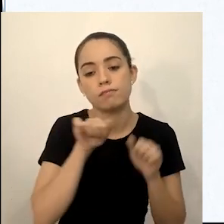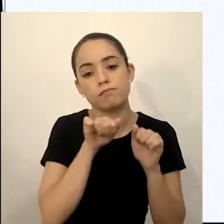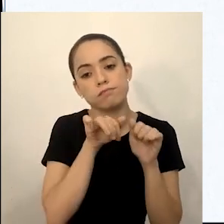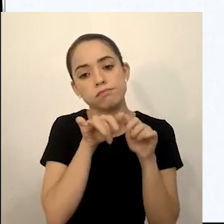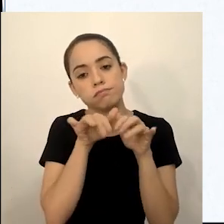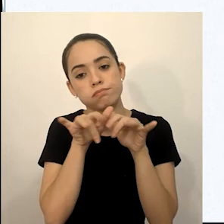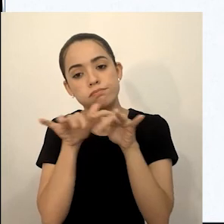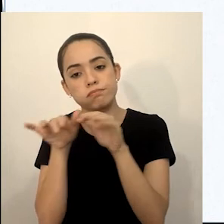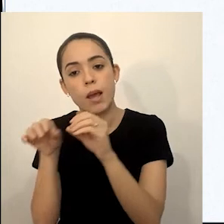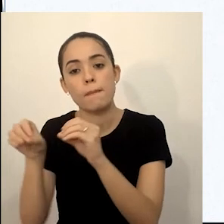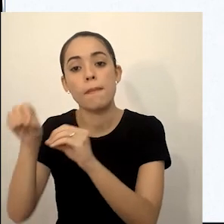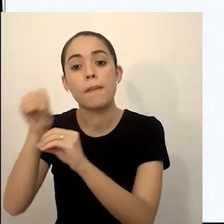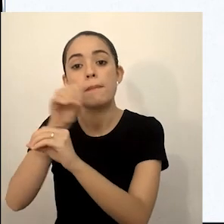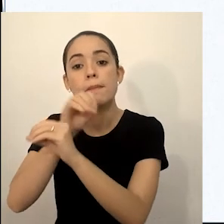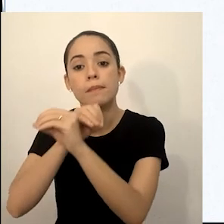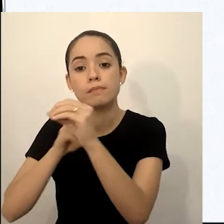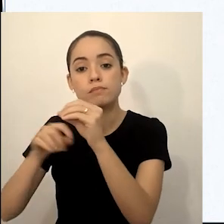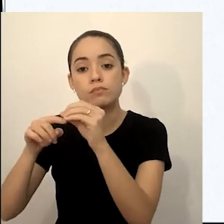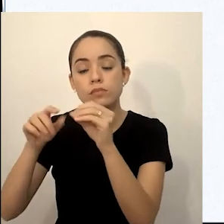formação.